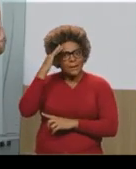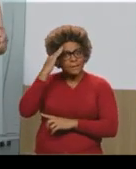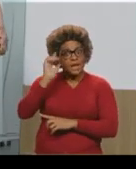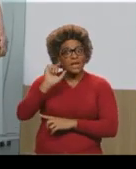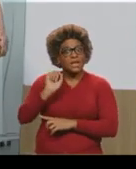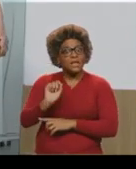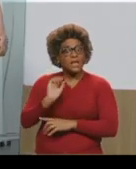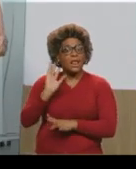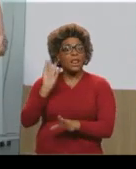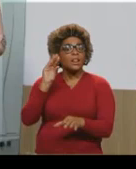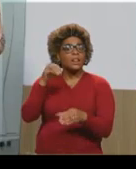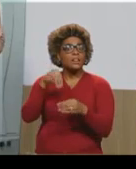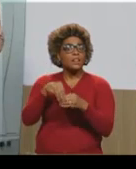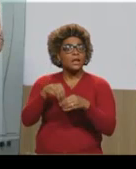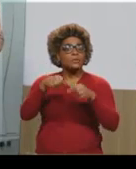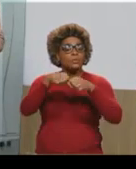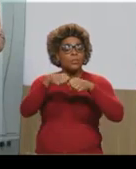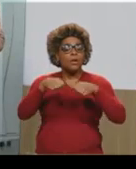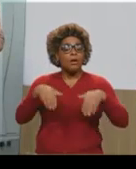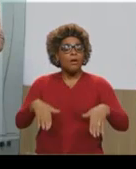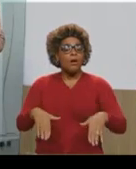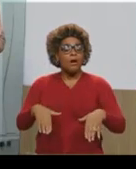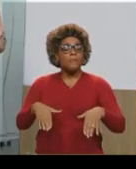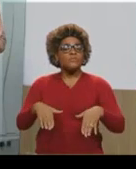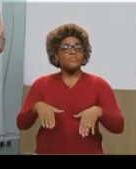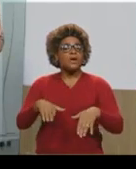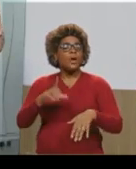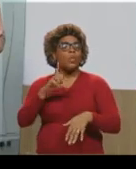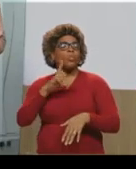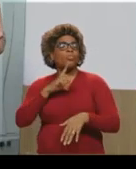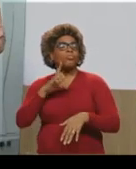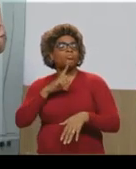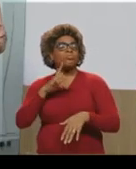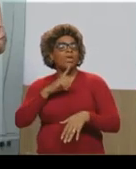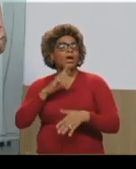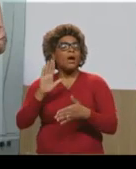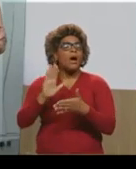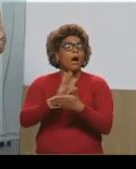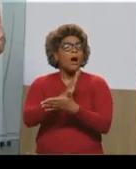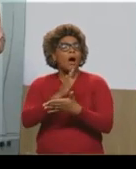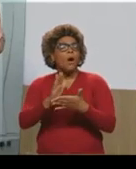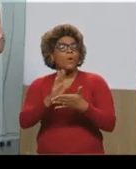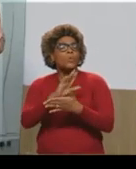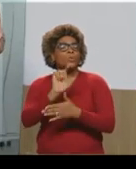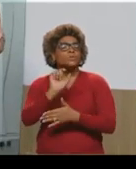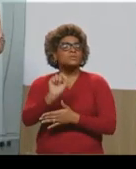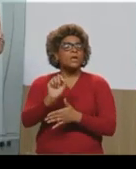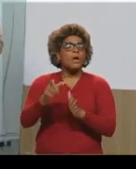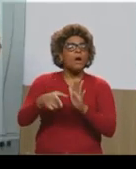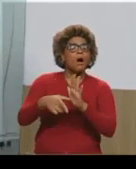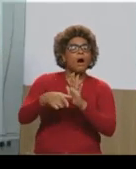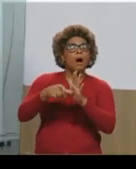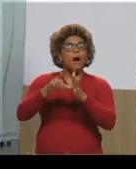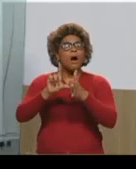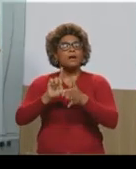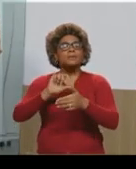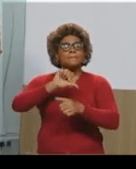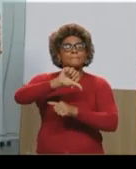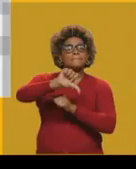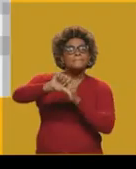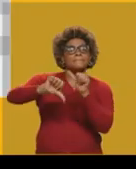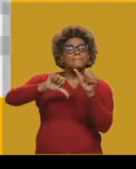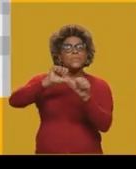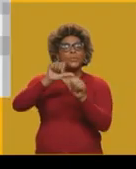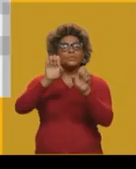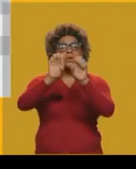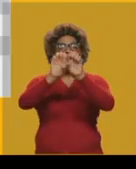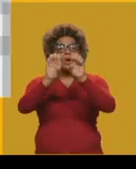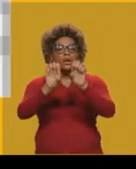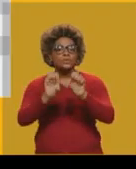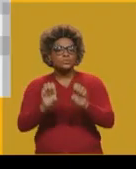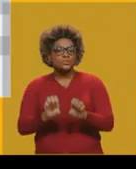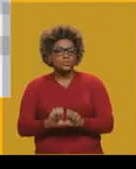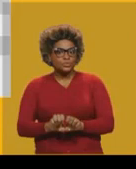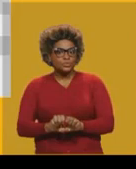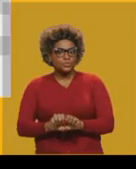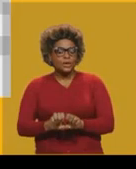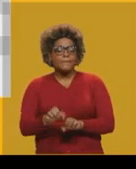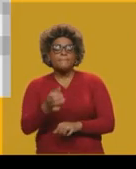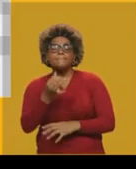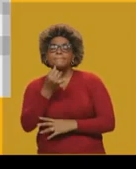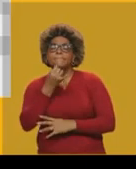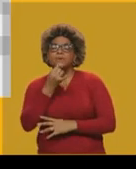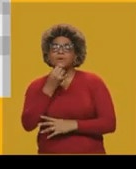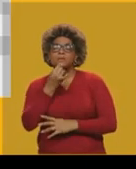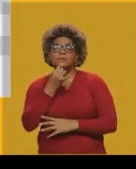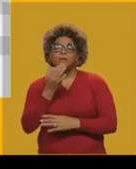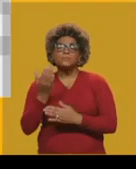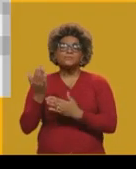existem alguns prefixos que alteram, então, a estrutura daquela ramificação. Por exemplo, o butil, ele